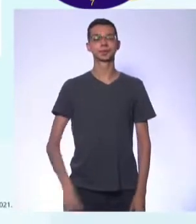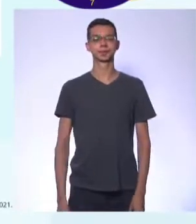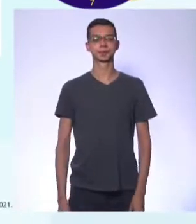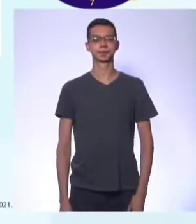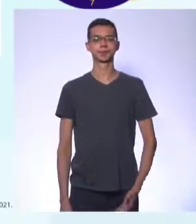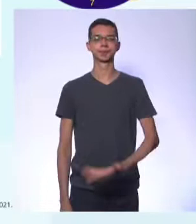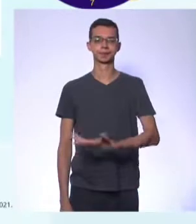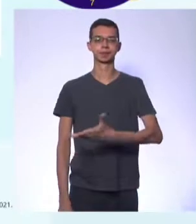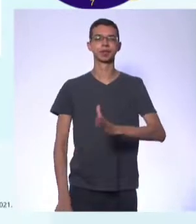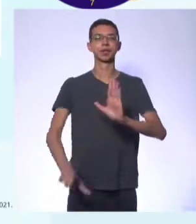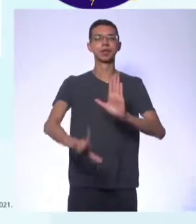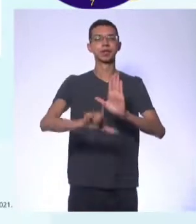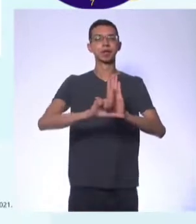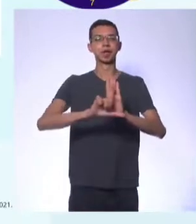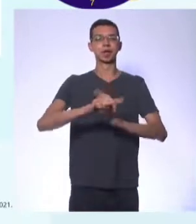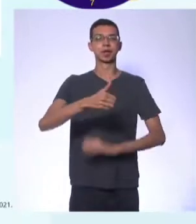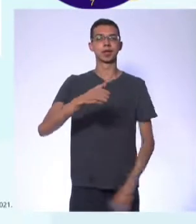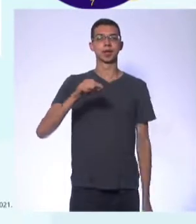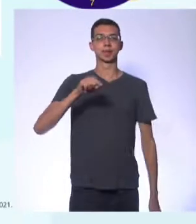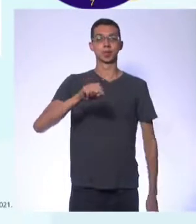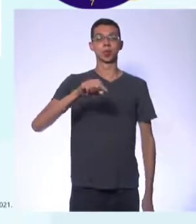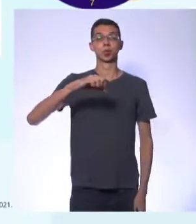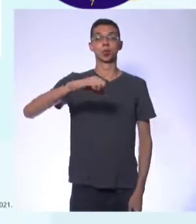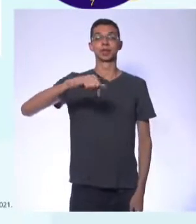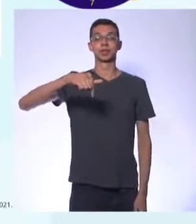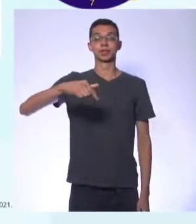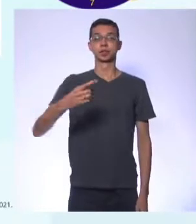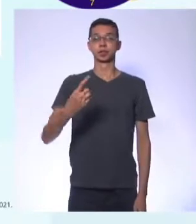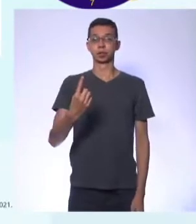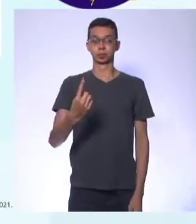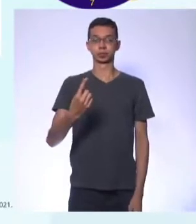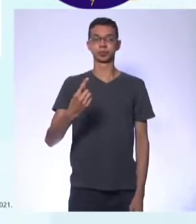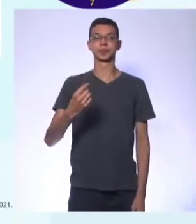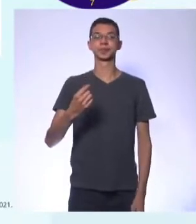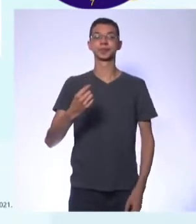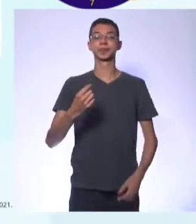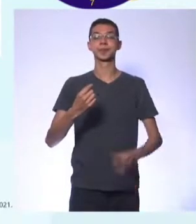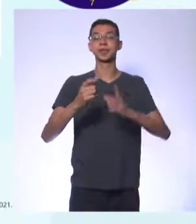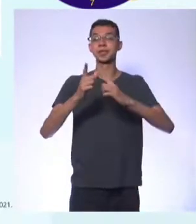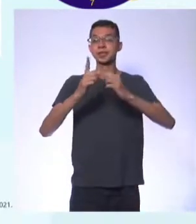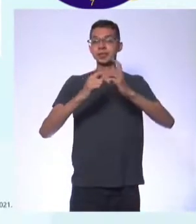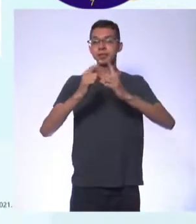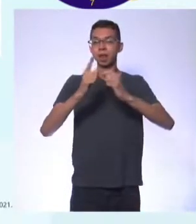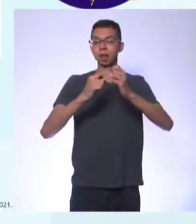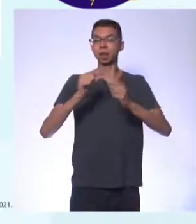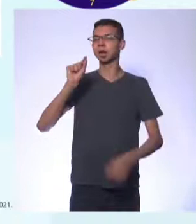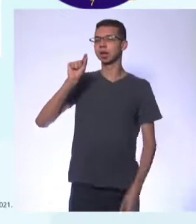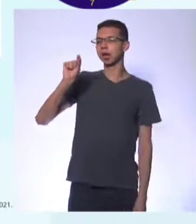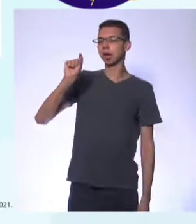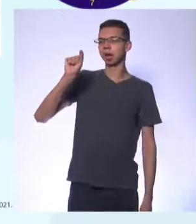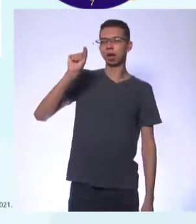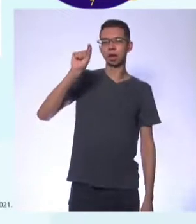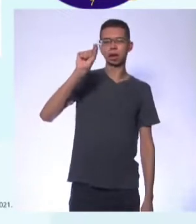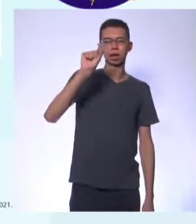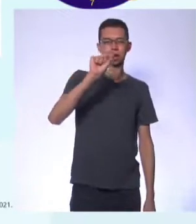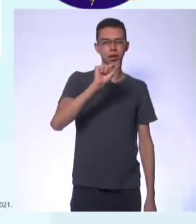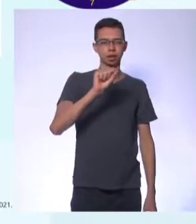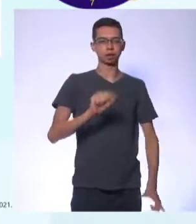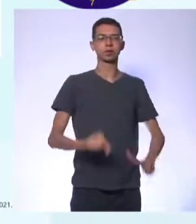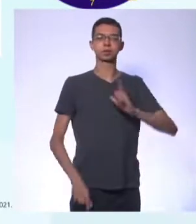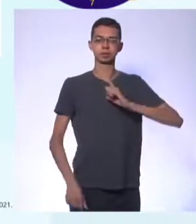que estabelece a posição de cada estrela aí na nossa bandeira. E cada estrelinha aqui